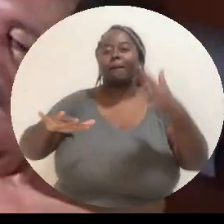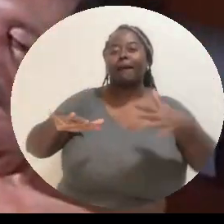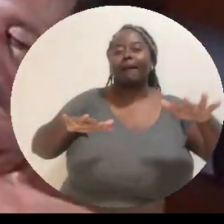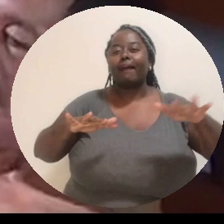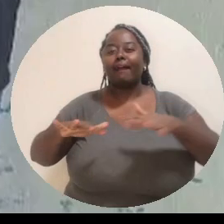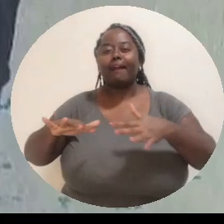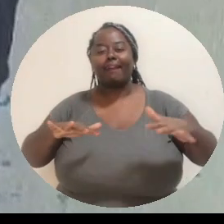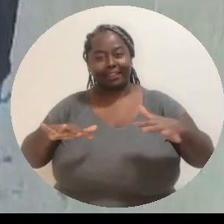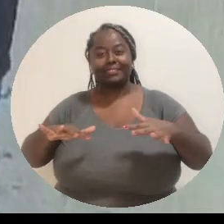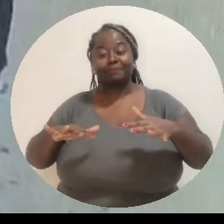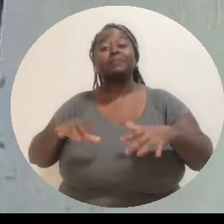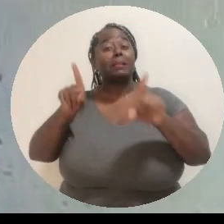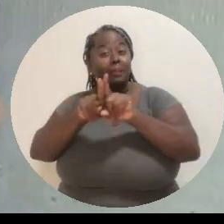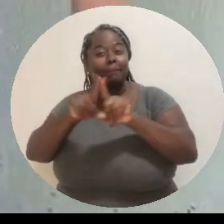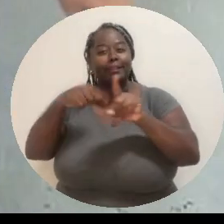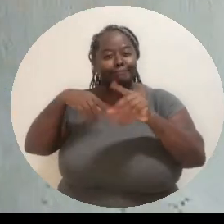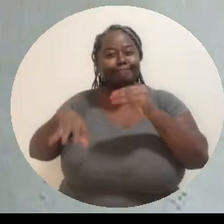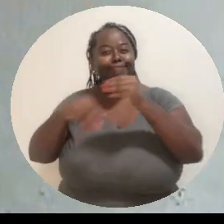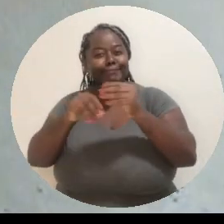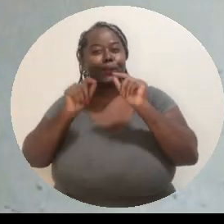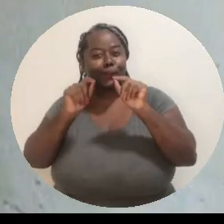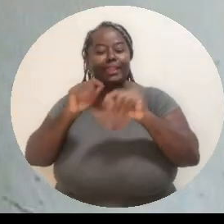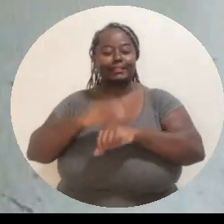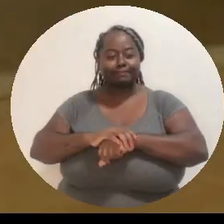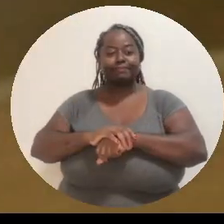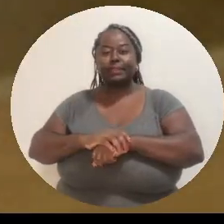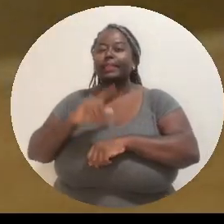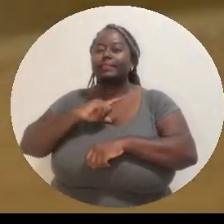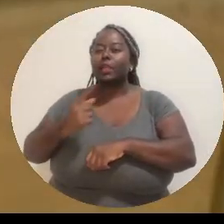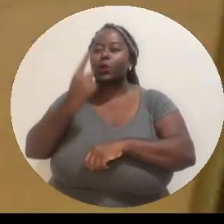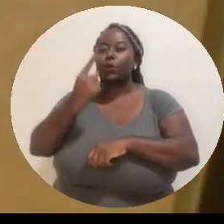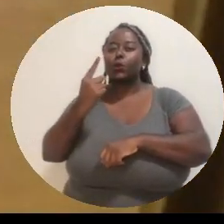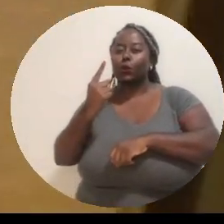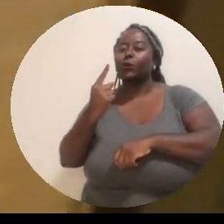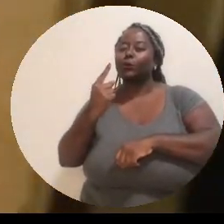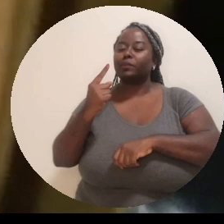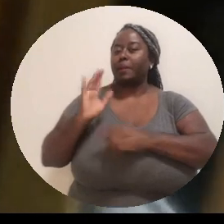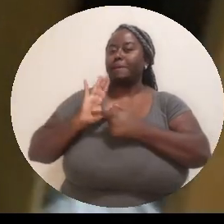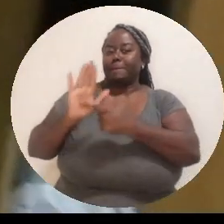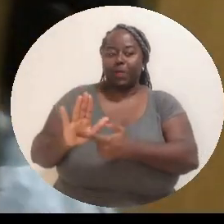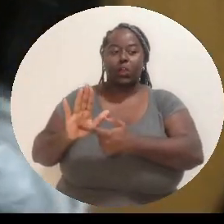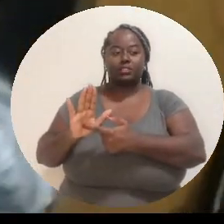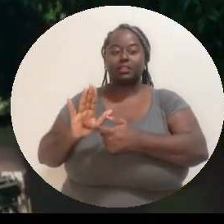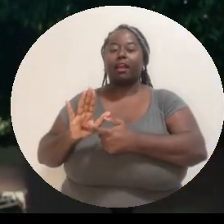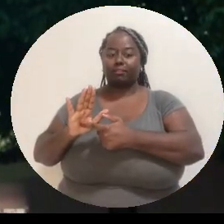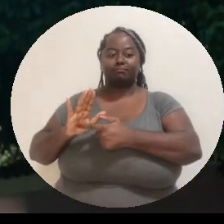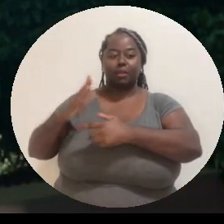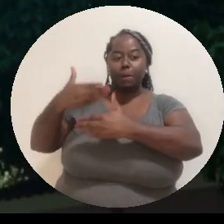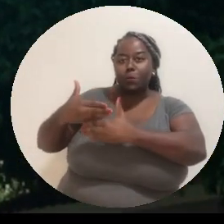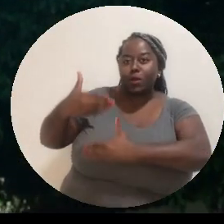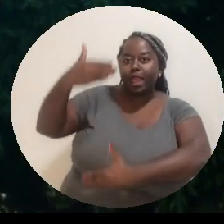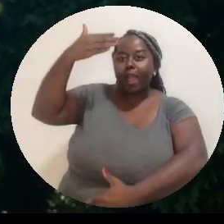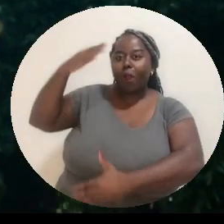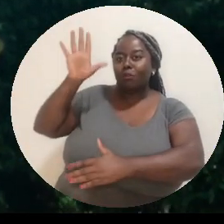Mais uma coisa que eu posso acrescentar assim, que uma das locações aparece uma obra de arte minha, um mural, que esse mural também traz à